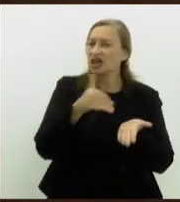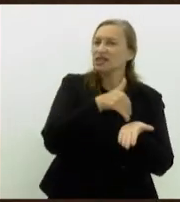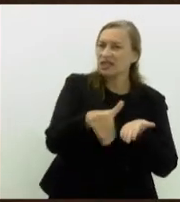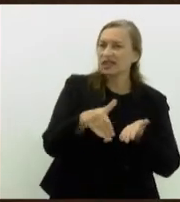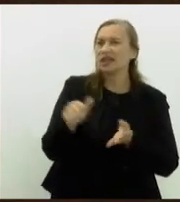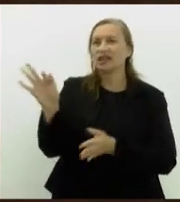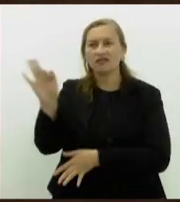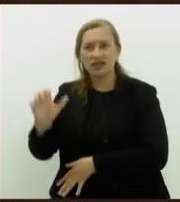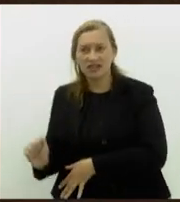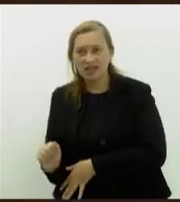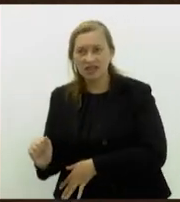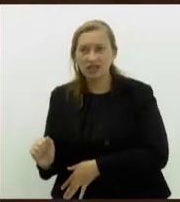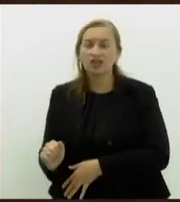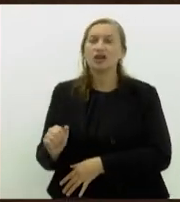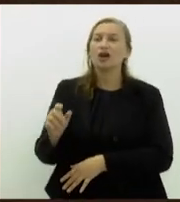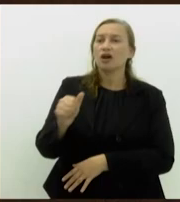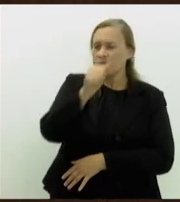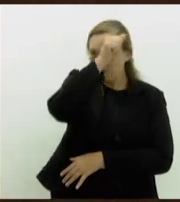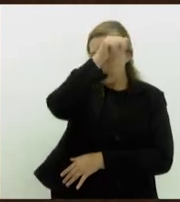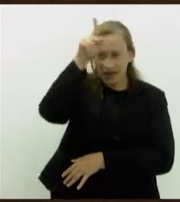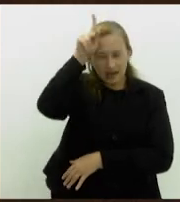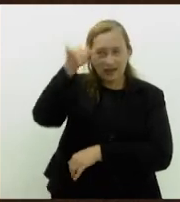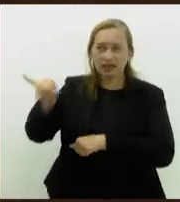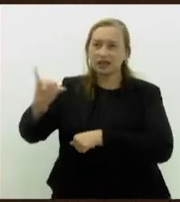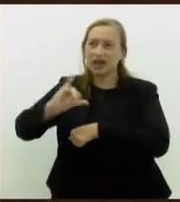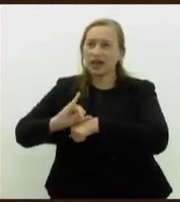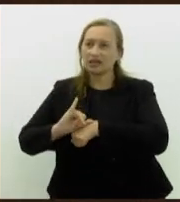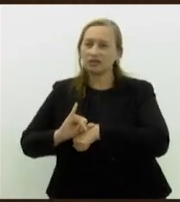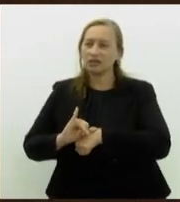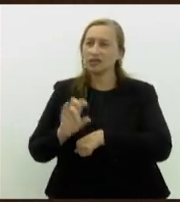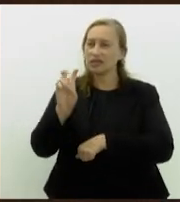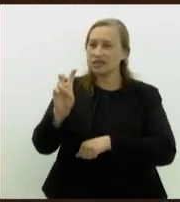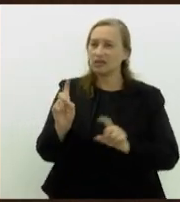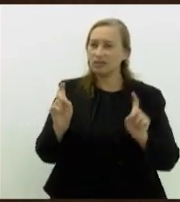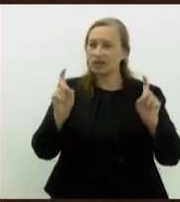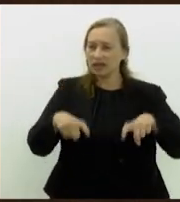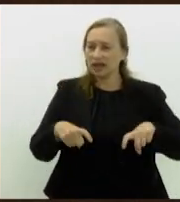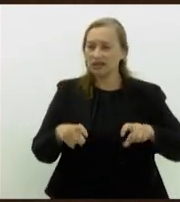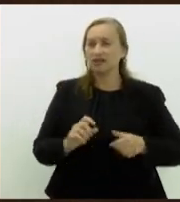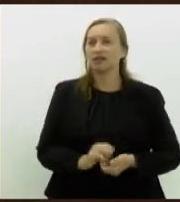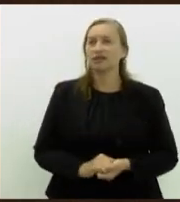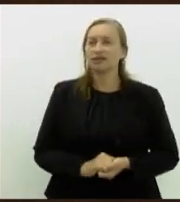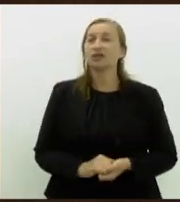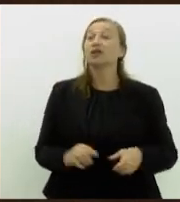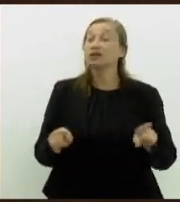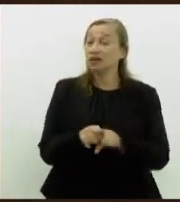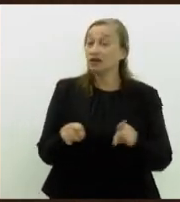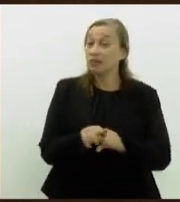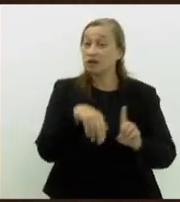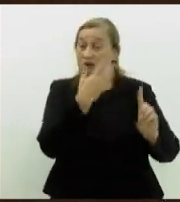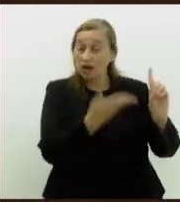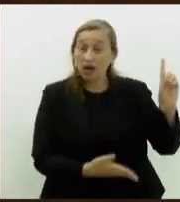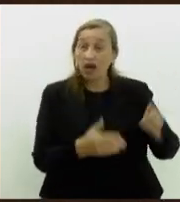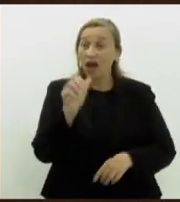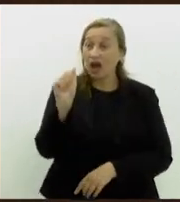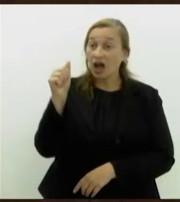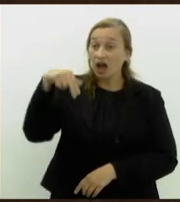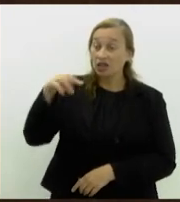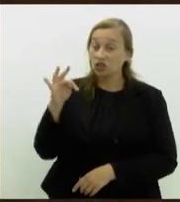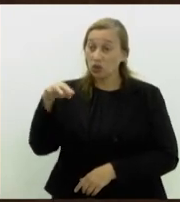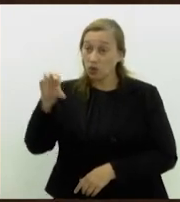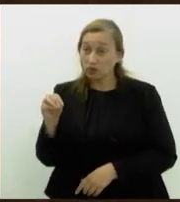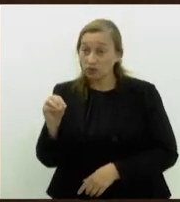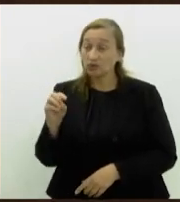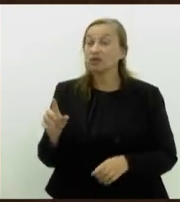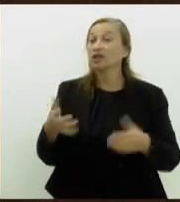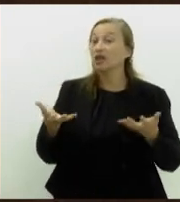Fazenda e prefeito de Volta Redonda por 5 mandatos. Hoje nós vamos homenagear também Antônio Francisco Neto. Então eu